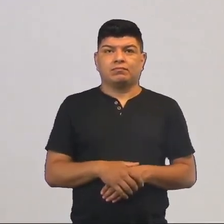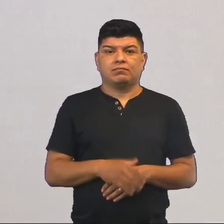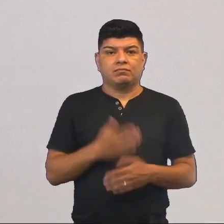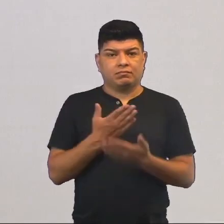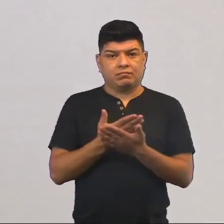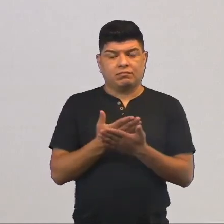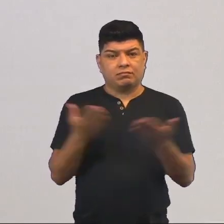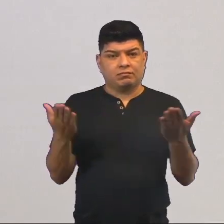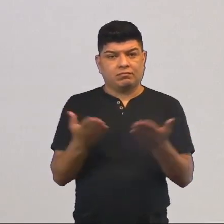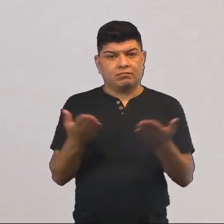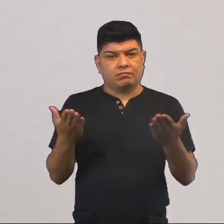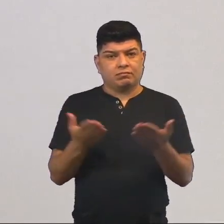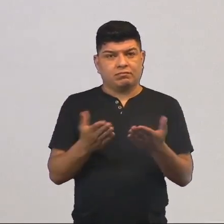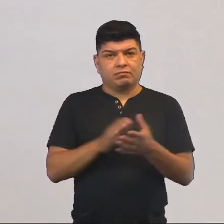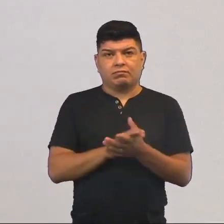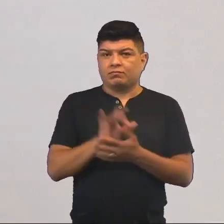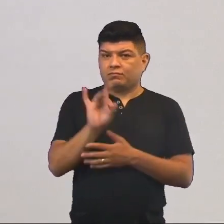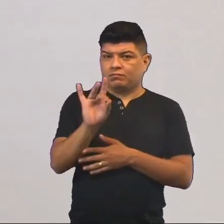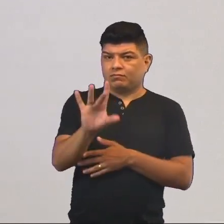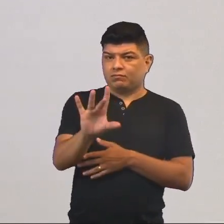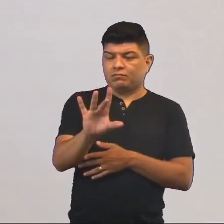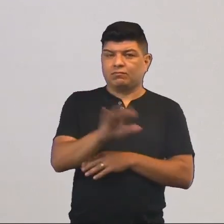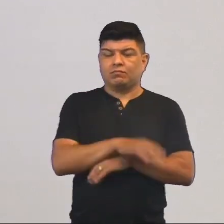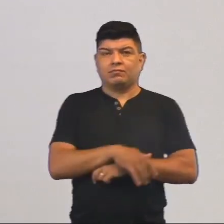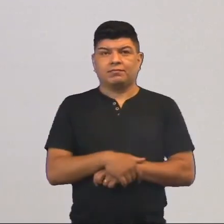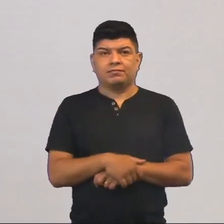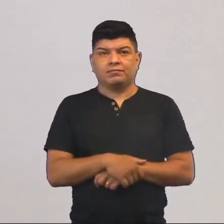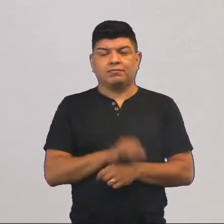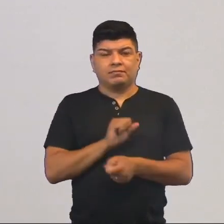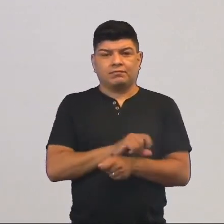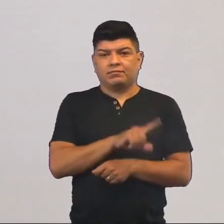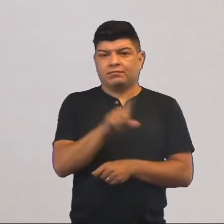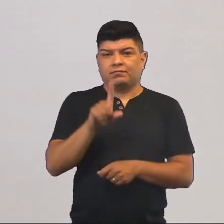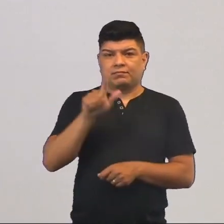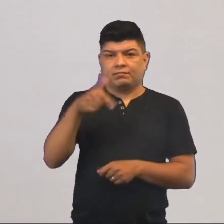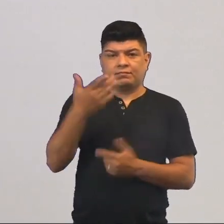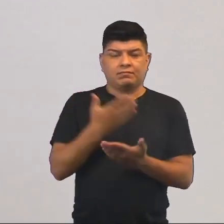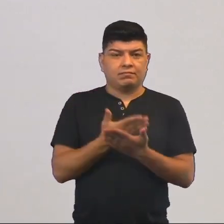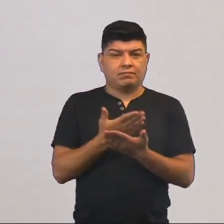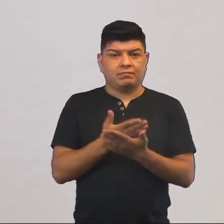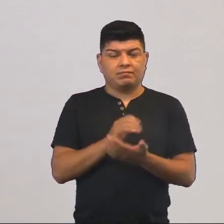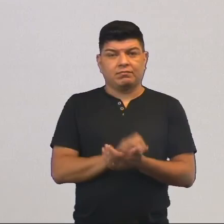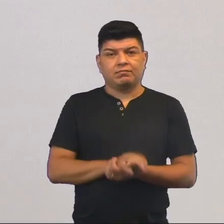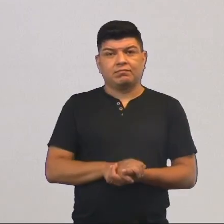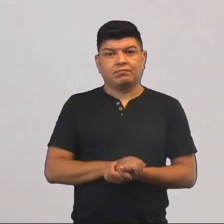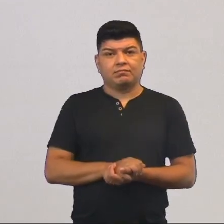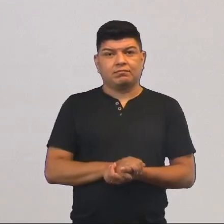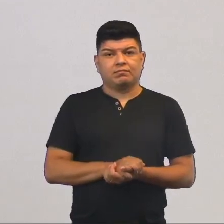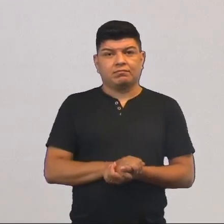Na aula de hoje é só. Eu espero vocês na próxima aula.